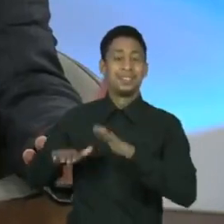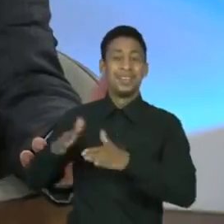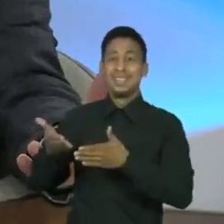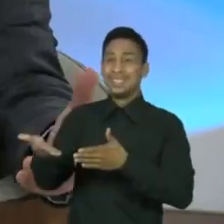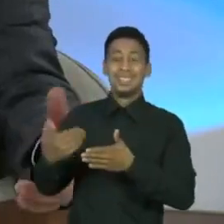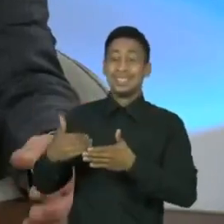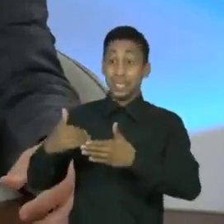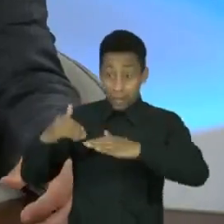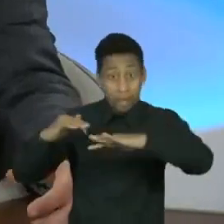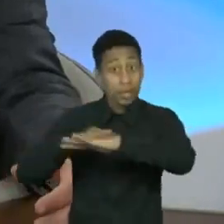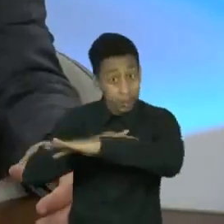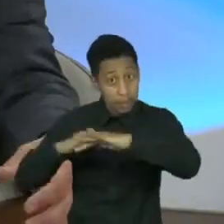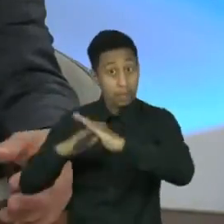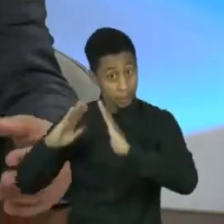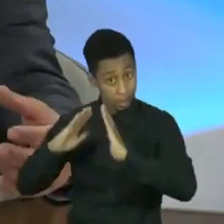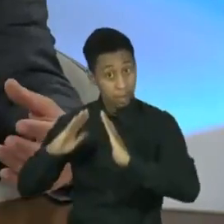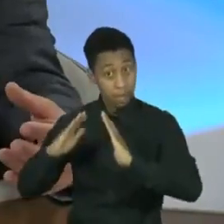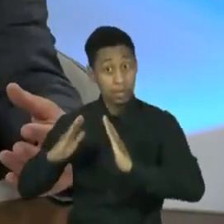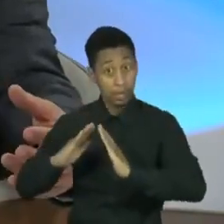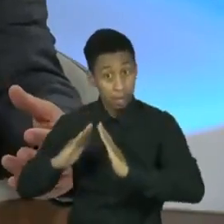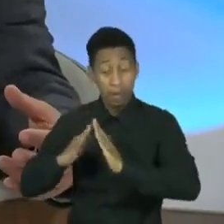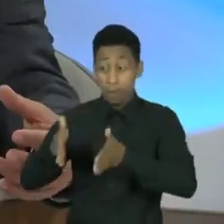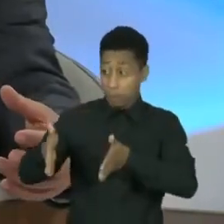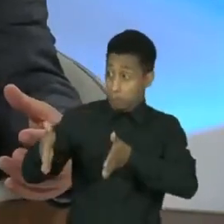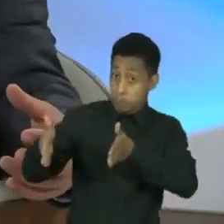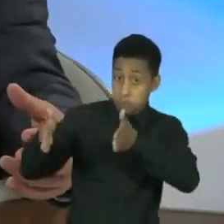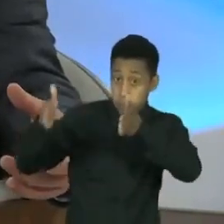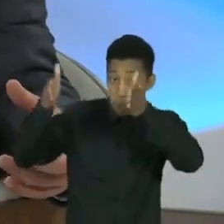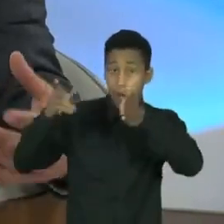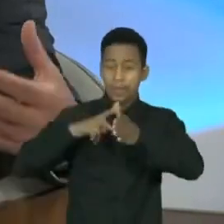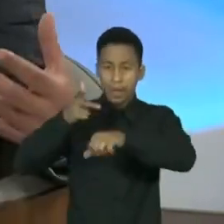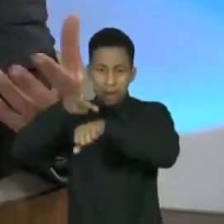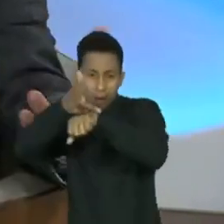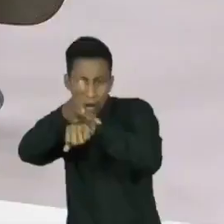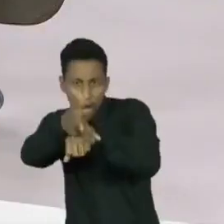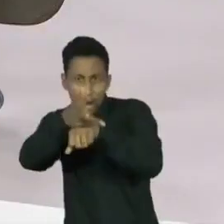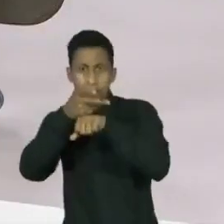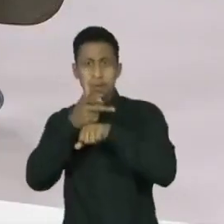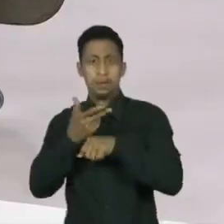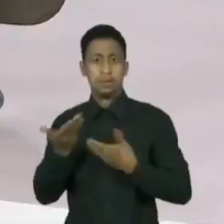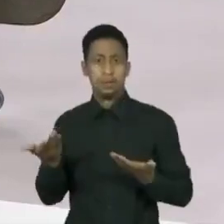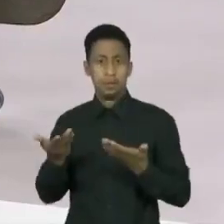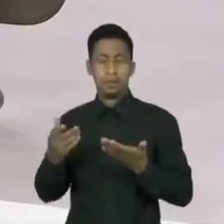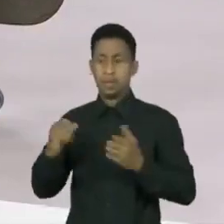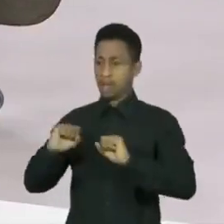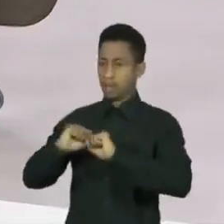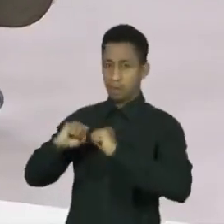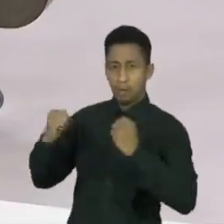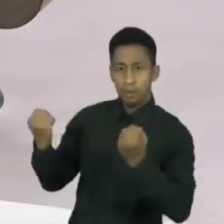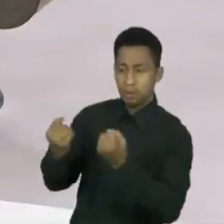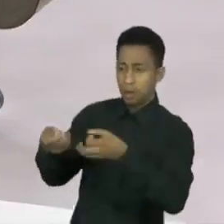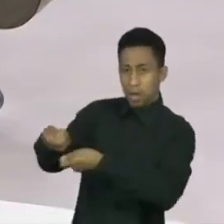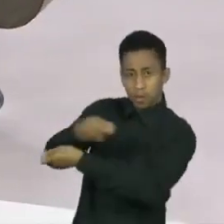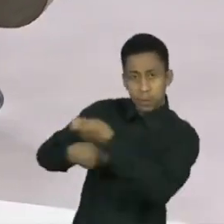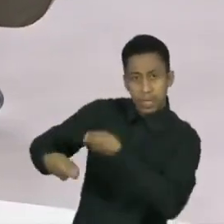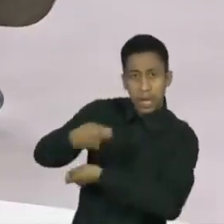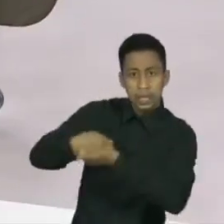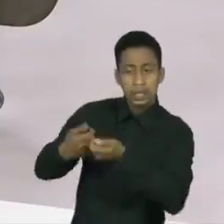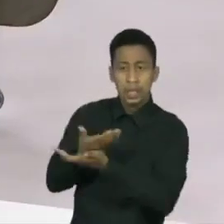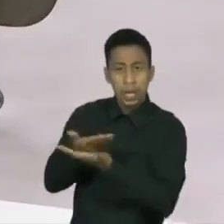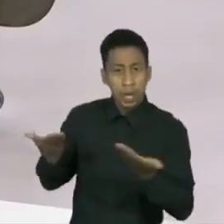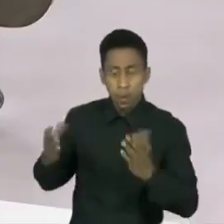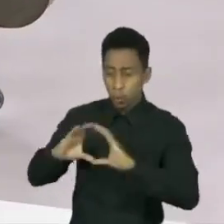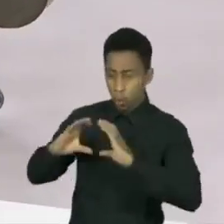na cidade, em edifícios com câmera, com porteiro, né, com administração, e ainda assim